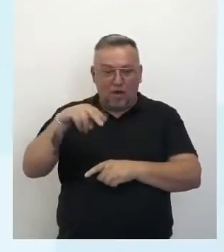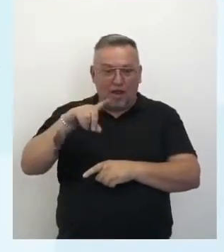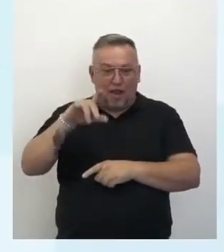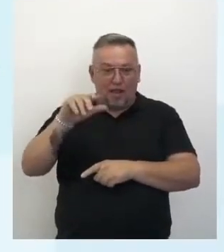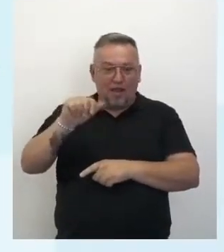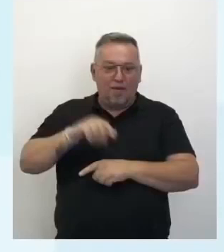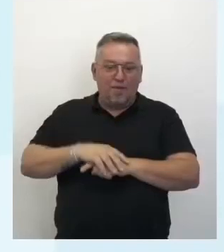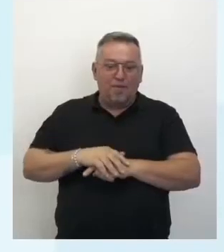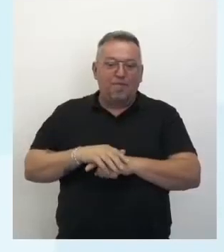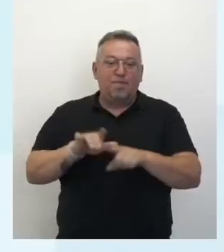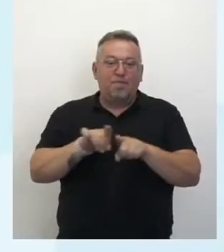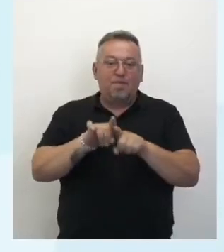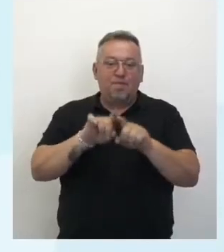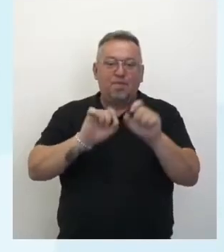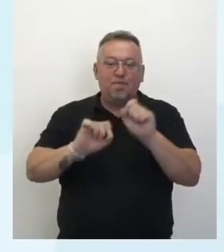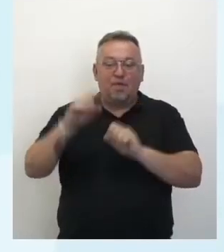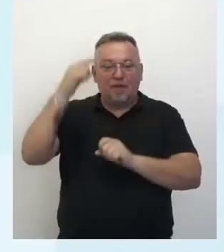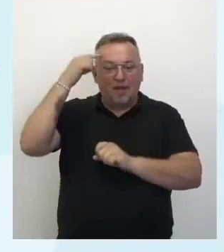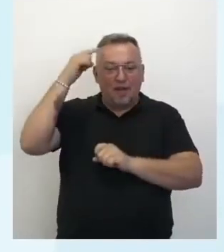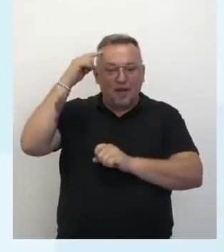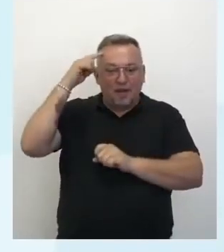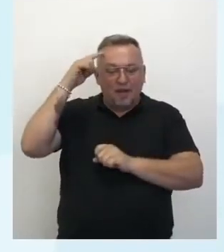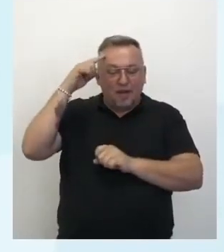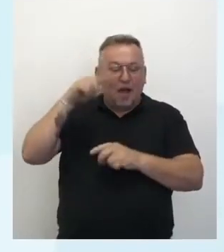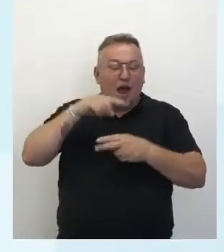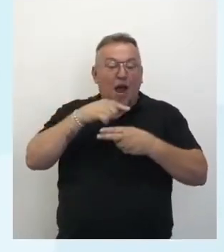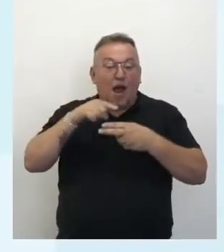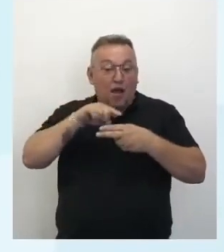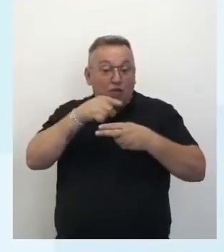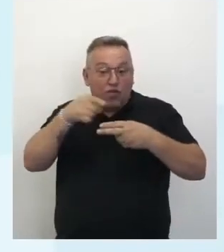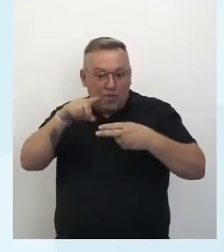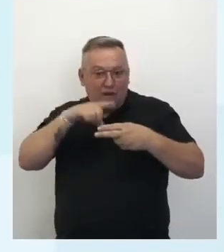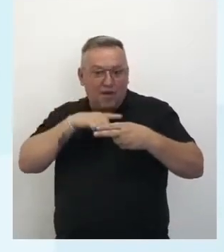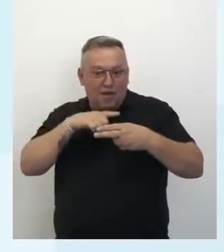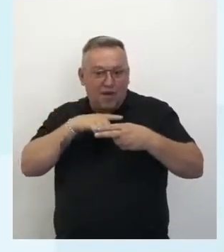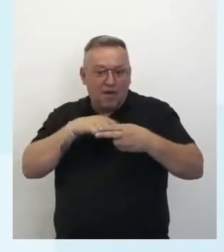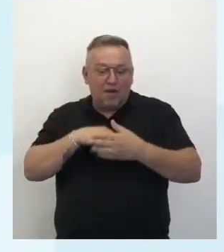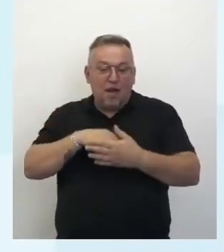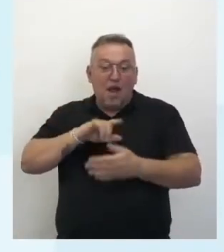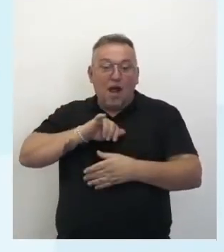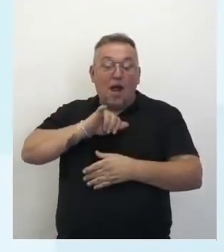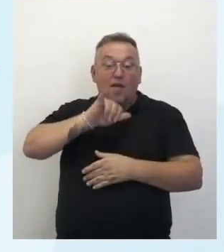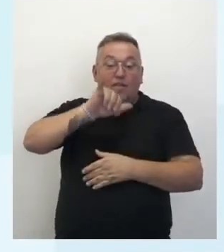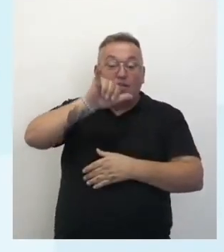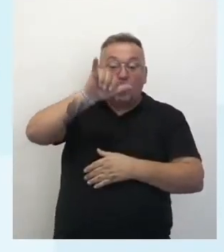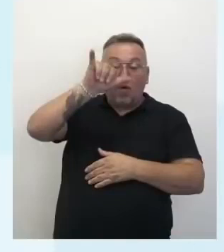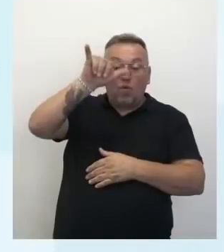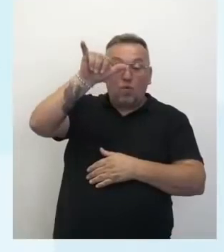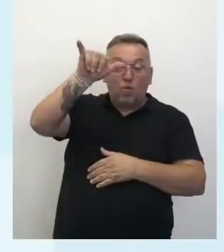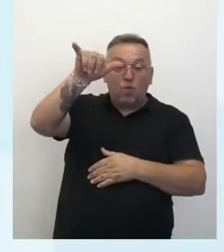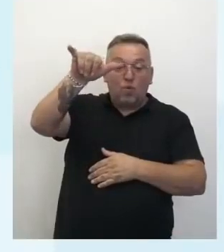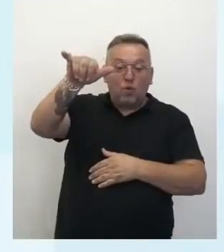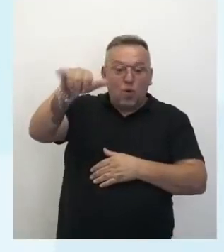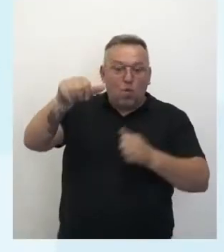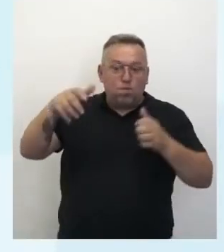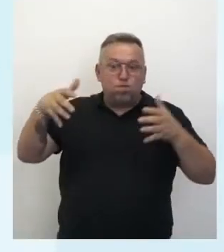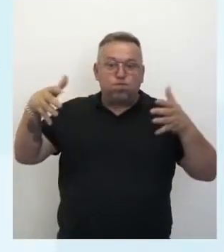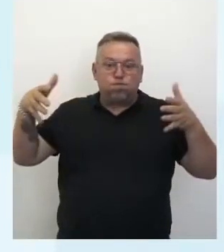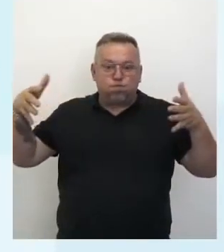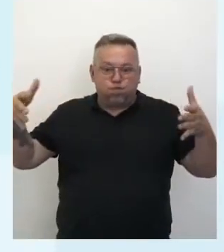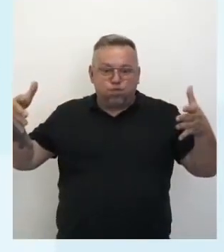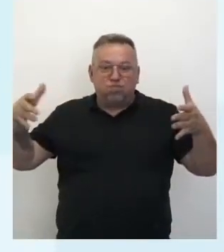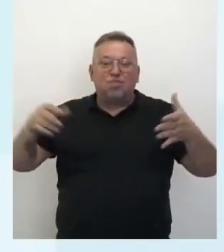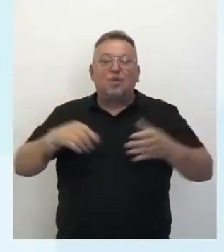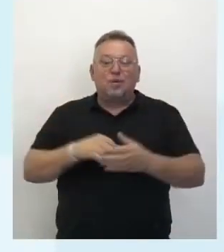Nós já podemos... Exatamente. Mas a ideia é estimar que um carro tem ali 1 tonelada, um avião de grande porte, Sim.